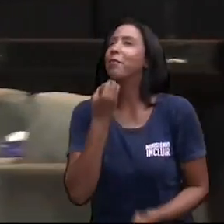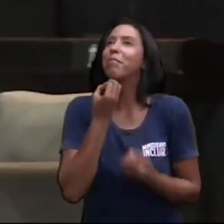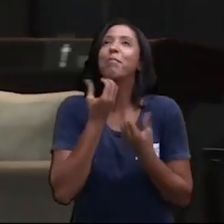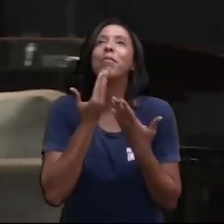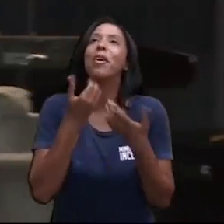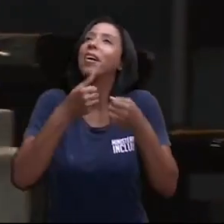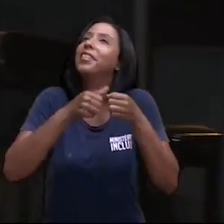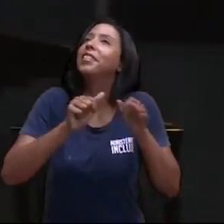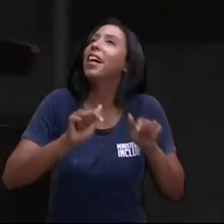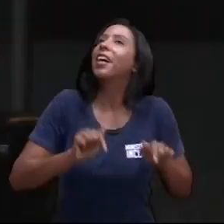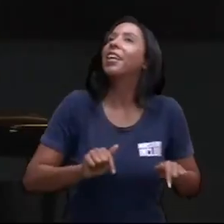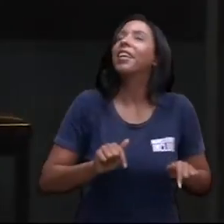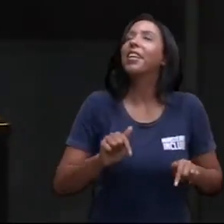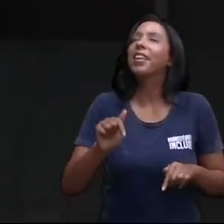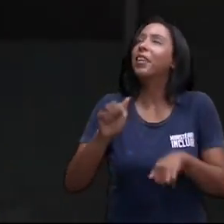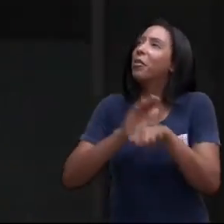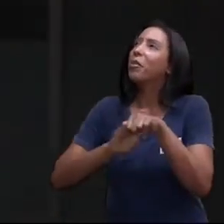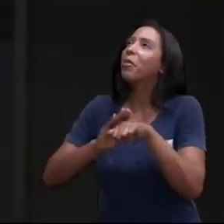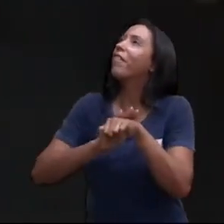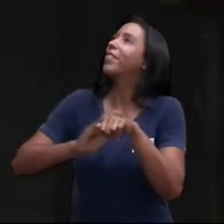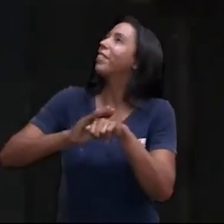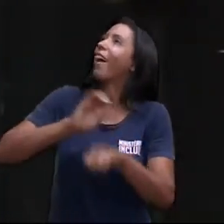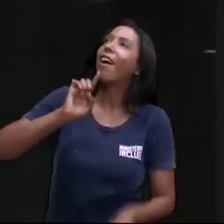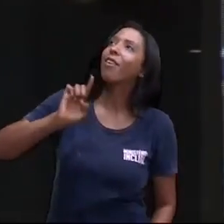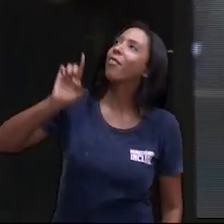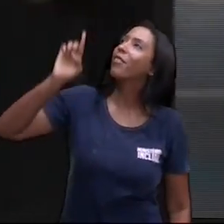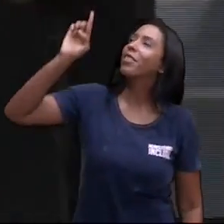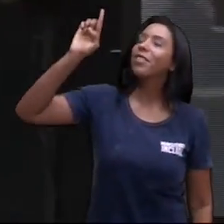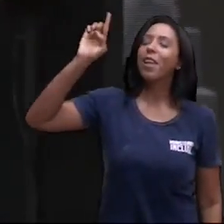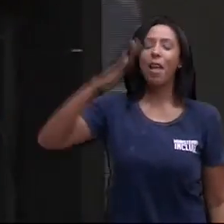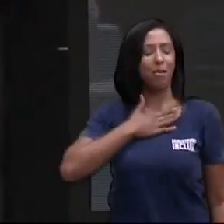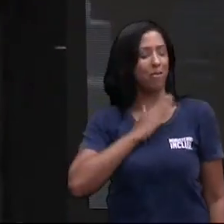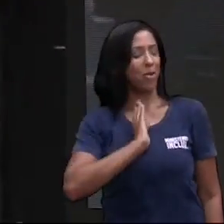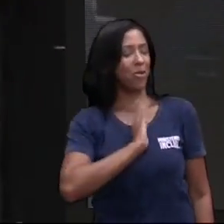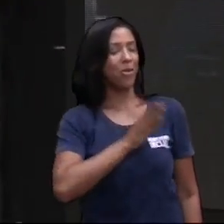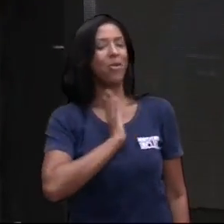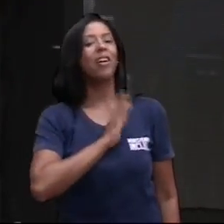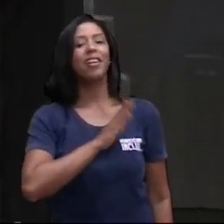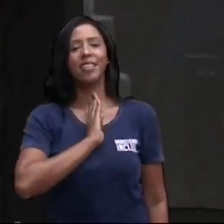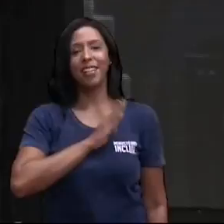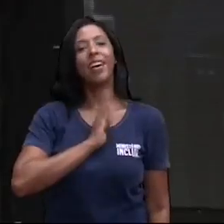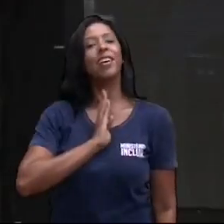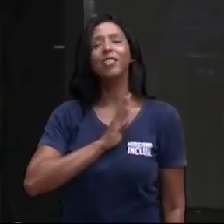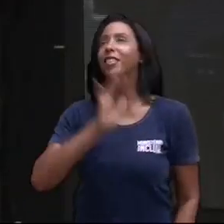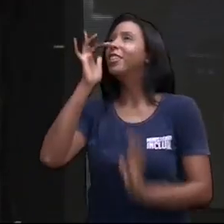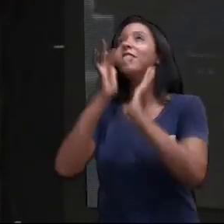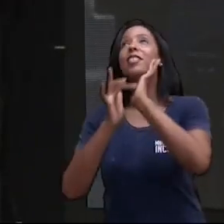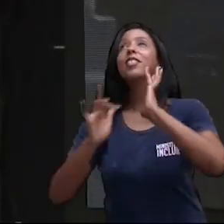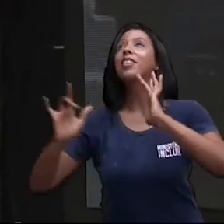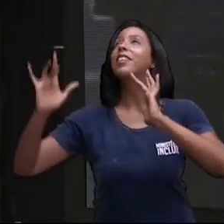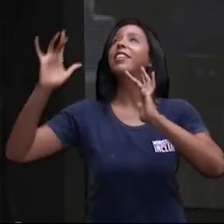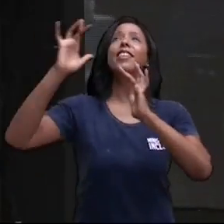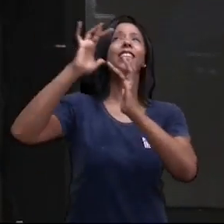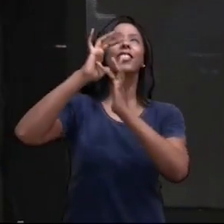a falar contigo agora é do meu coração Jesus